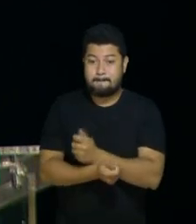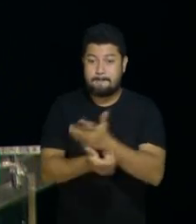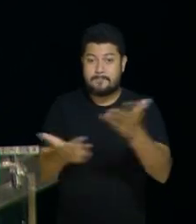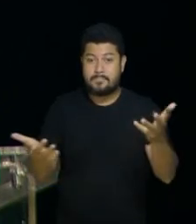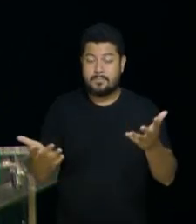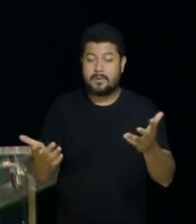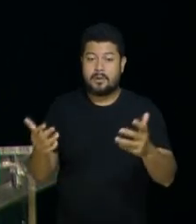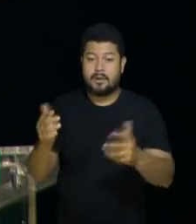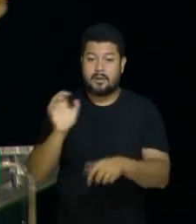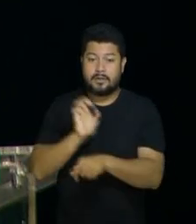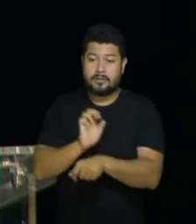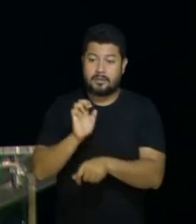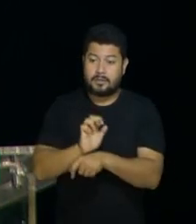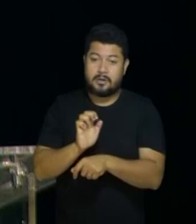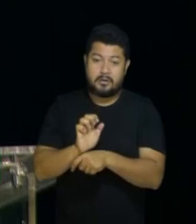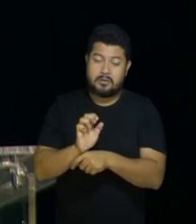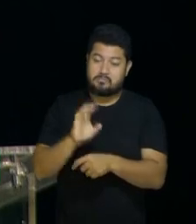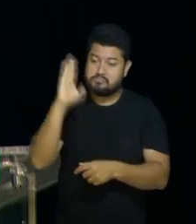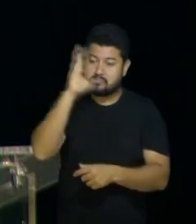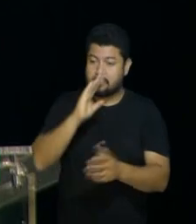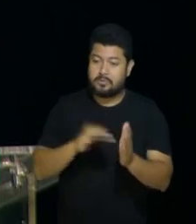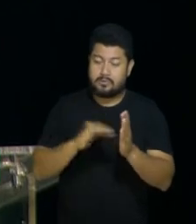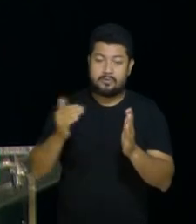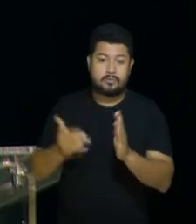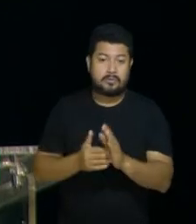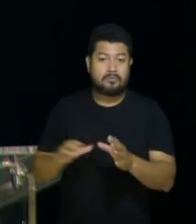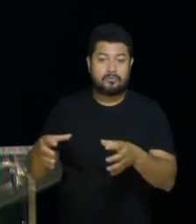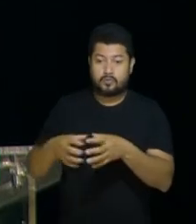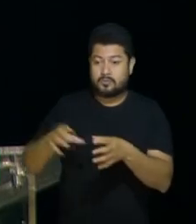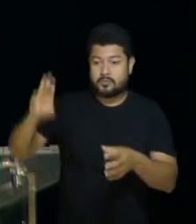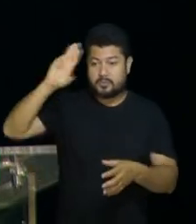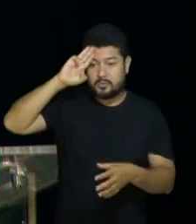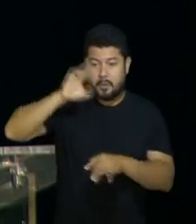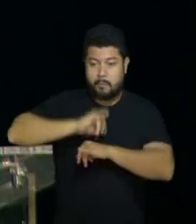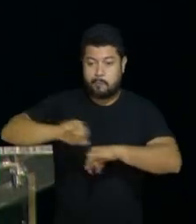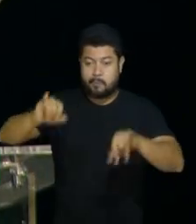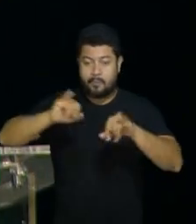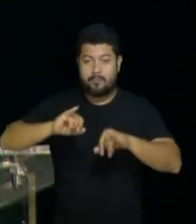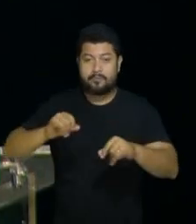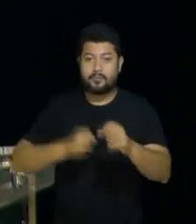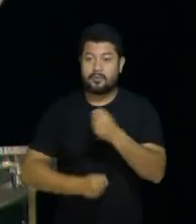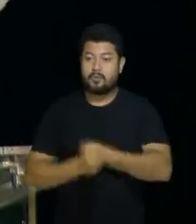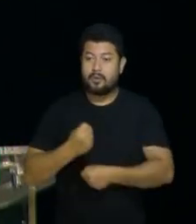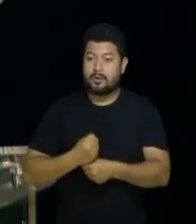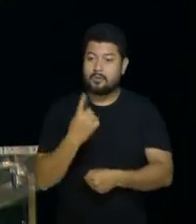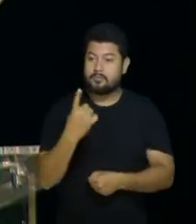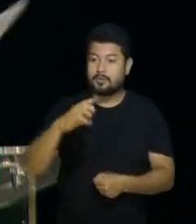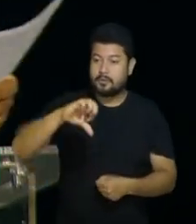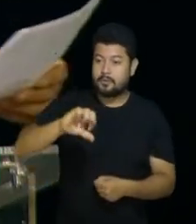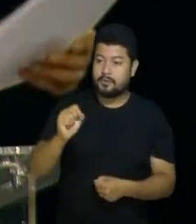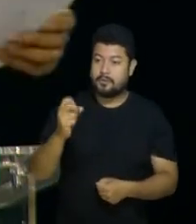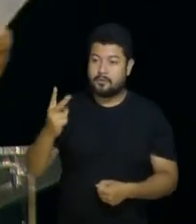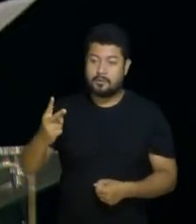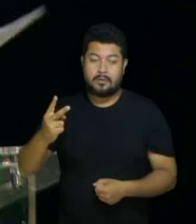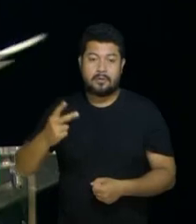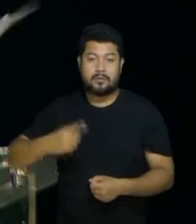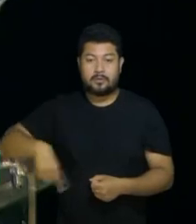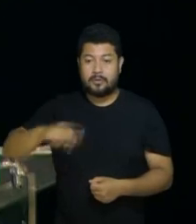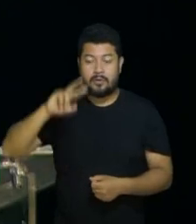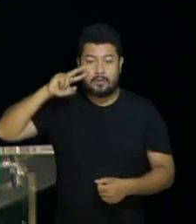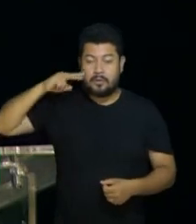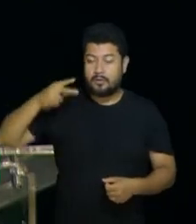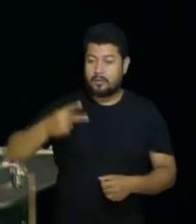mais locais e a mais jovens. Em 1992, nós fomos reconhecidos pela Prefeitura Municipal de Rio do